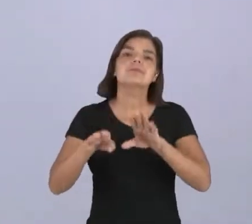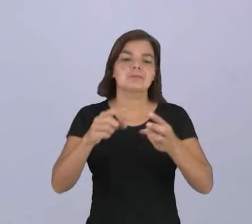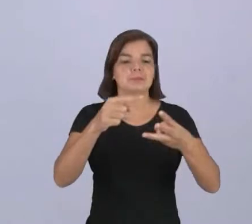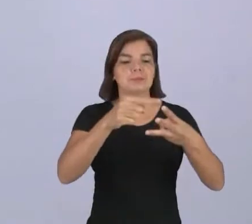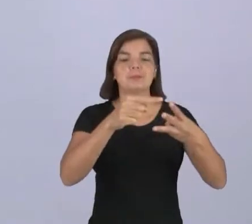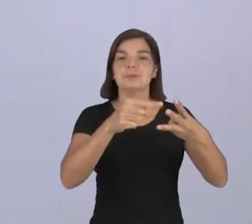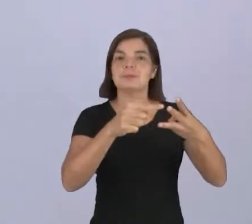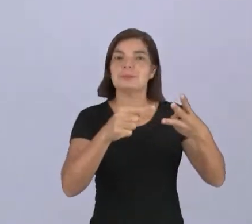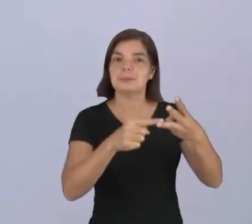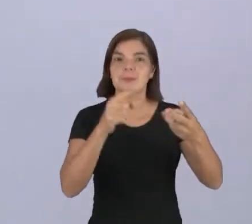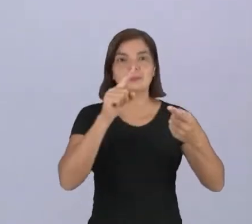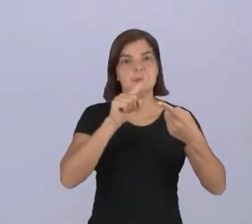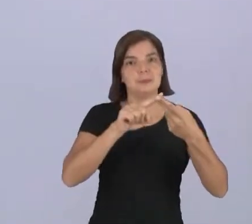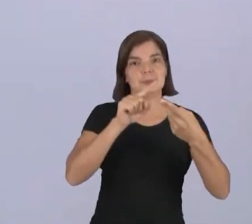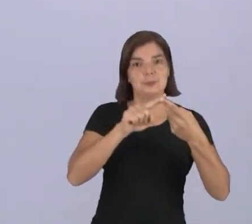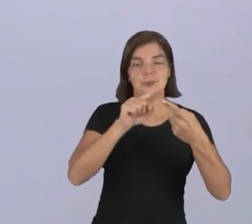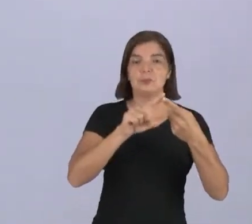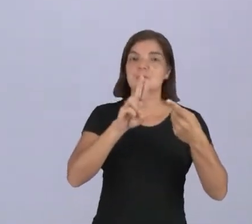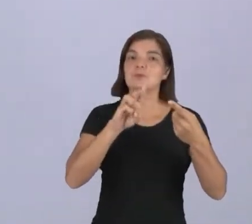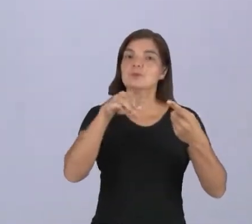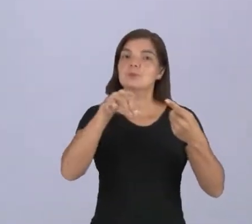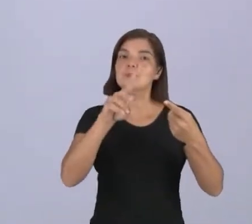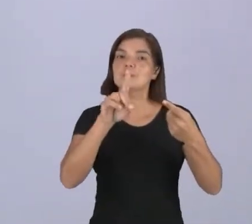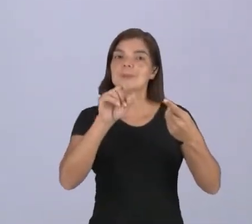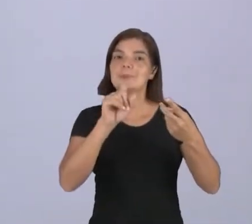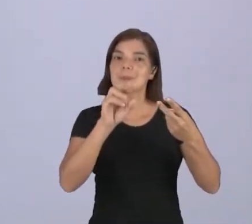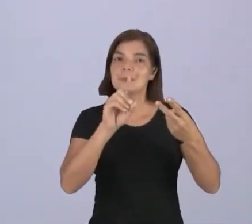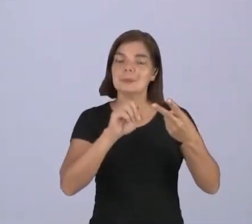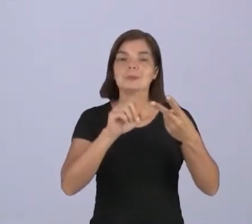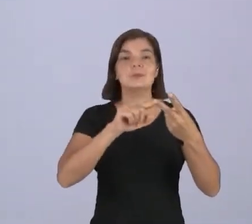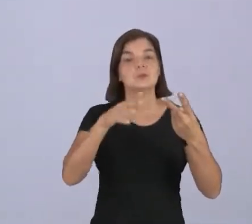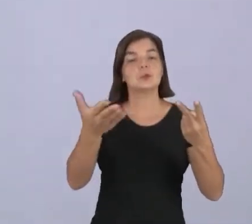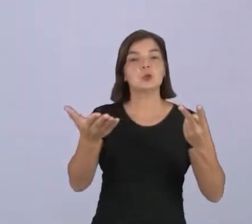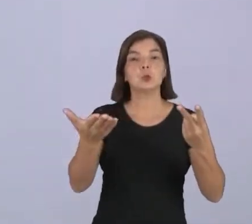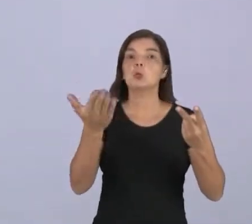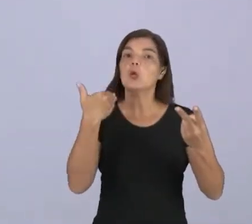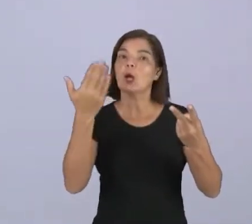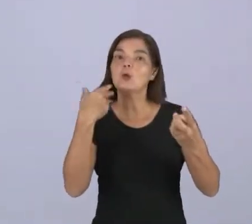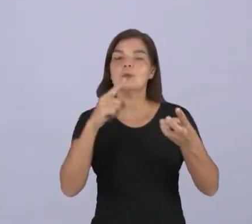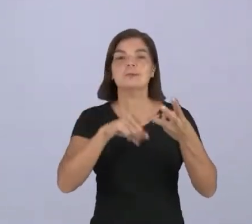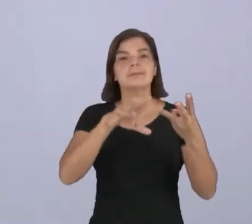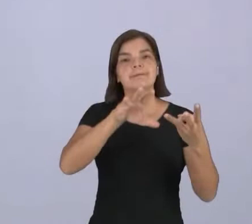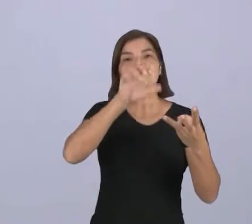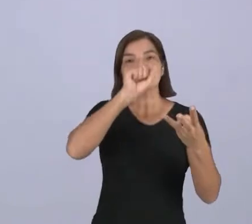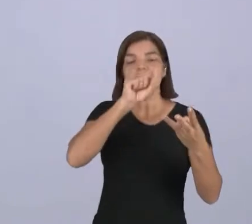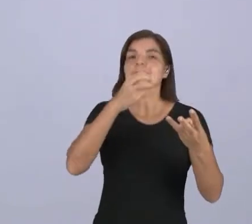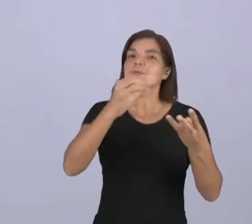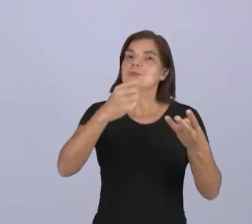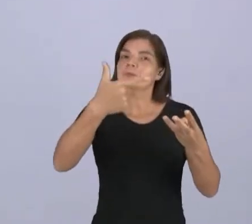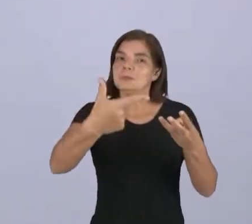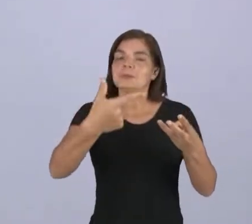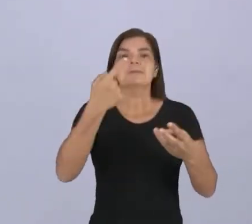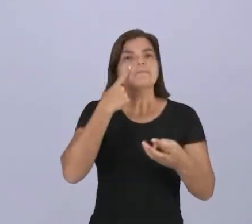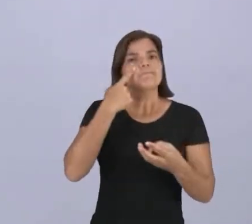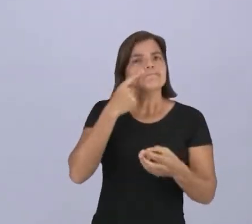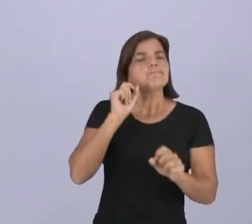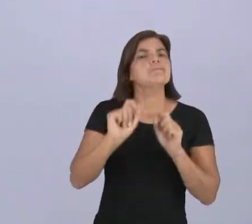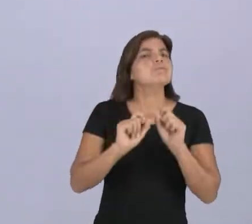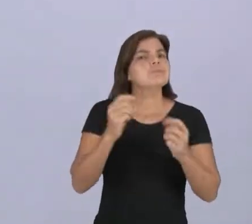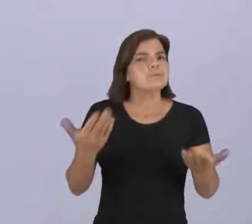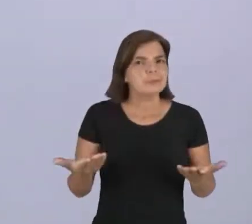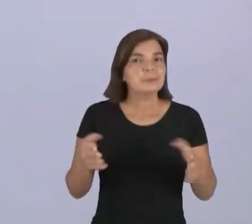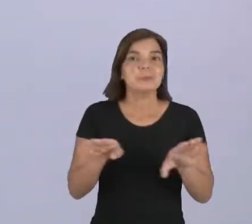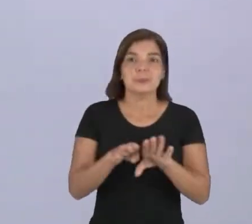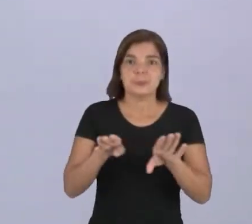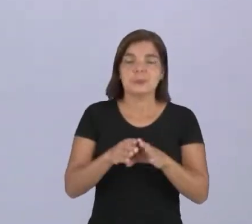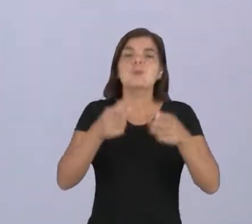3 fatores, Vai depender da umidade, do calor e do oxigênio. Por isso que é muito importante também a gente se ater às